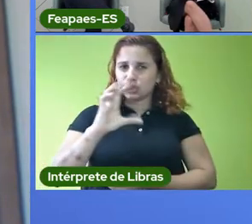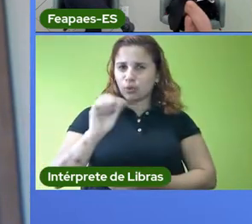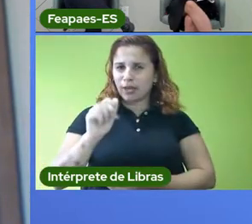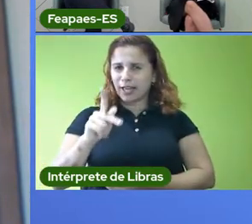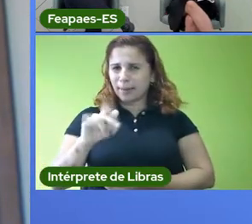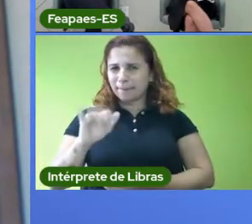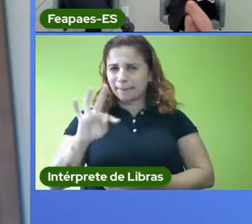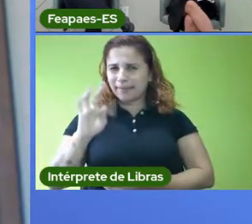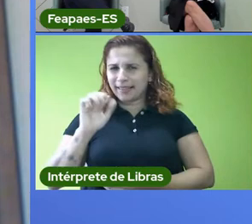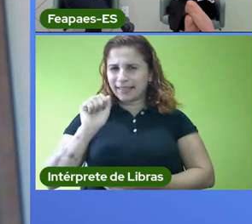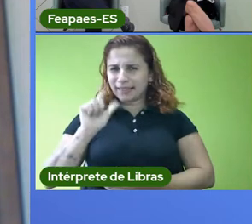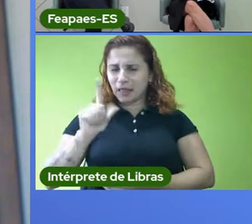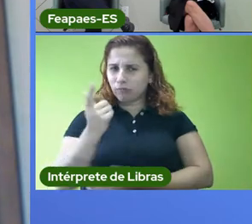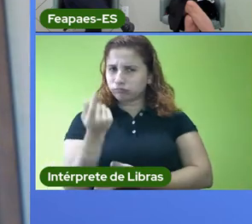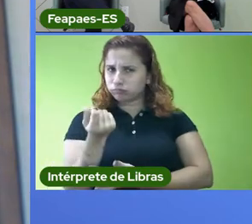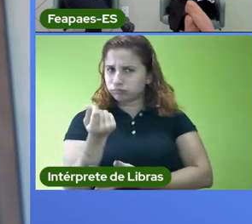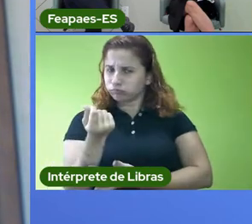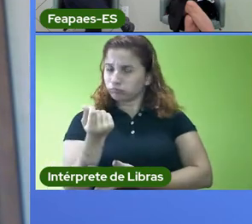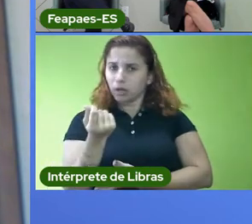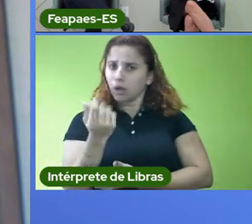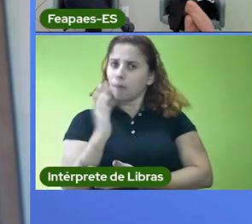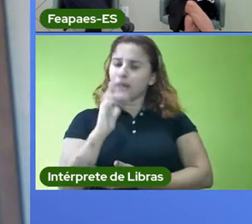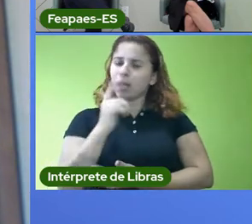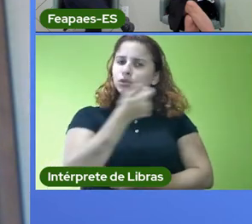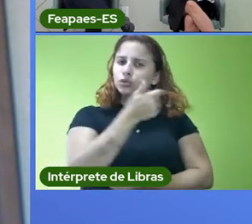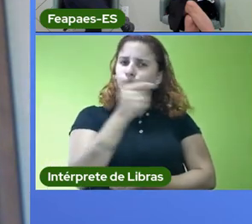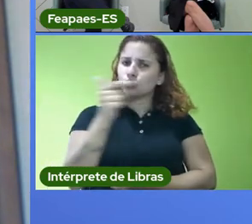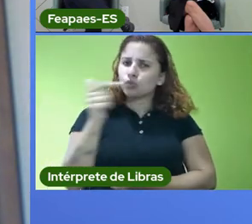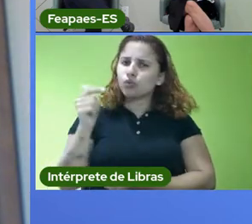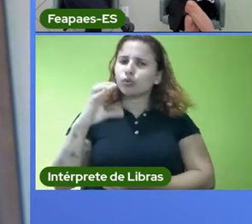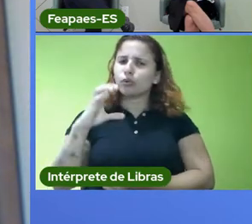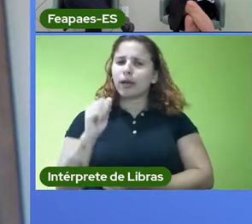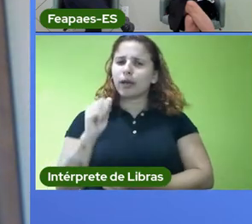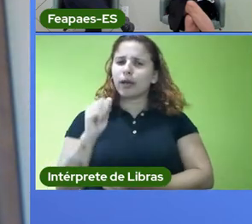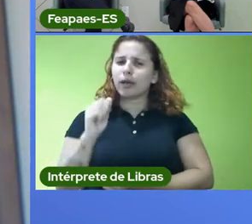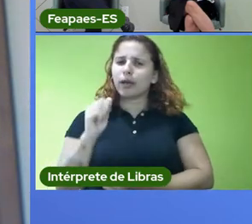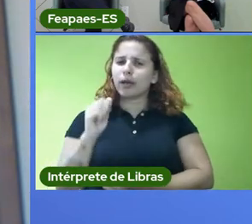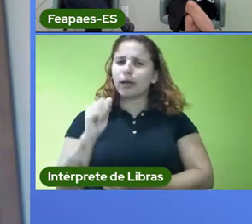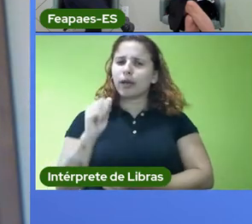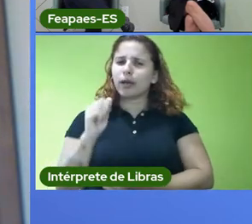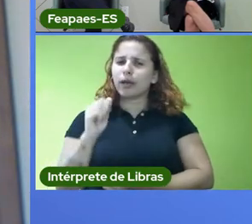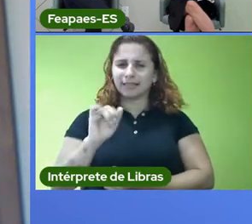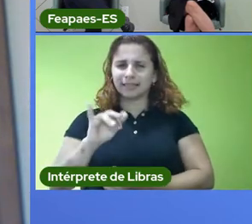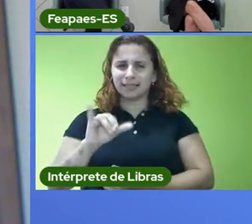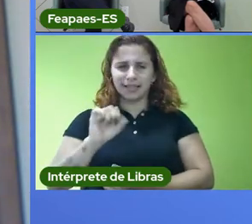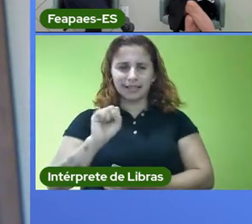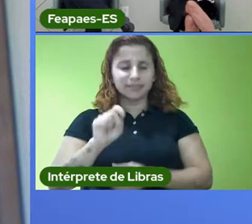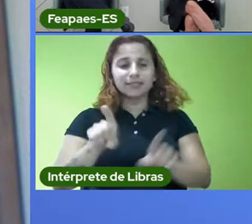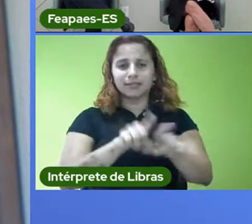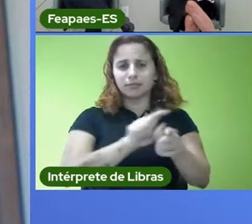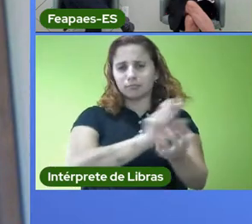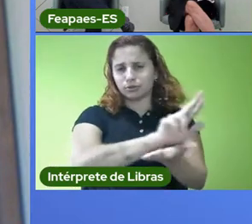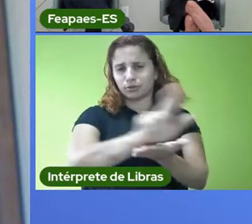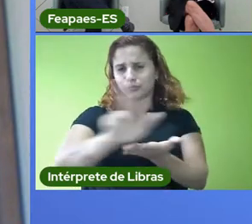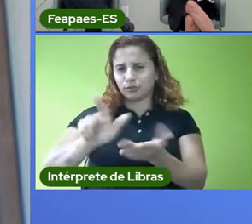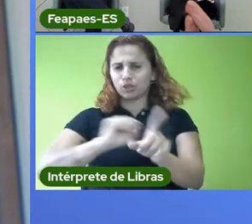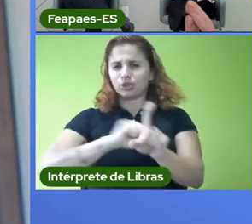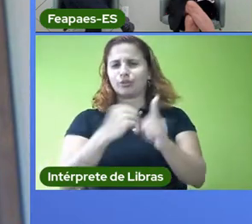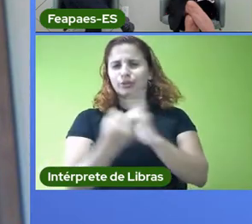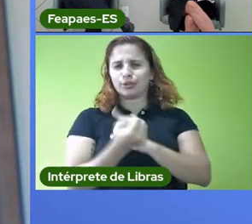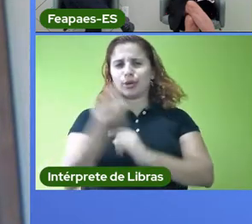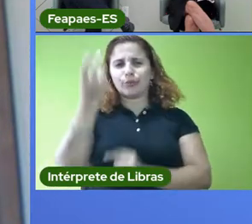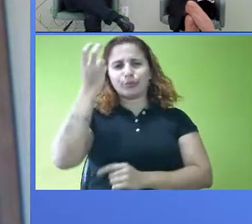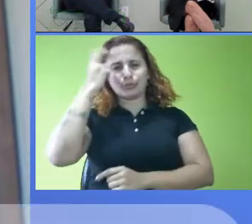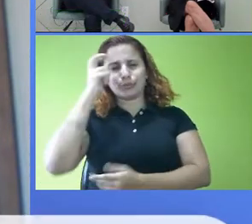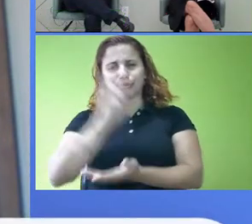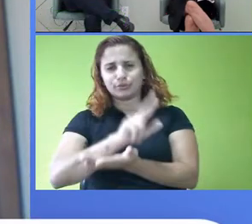importante, mas os capitais sociais, culturais, simbólicos também são muito importantes. Né, a gente tem o autor, o